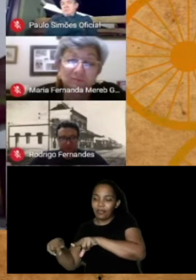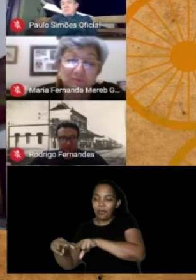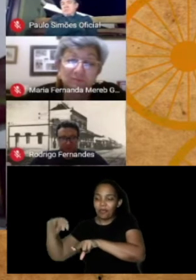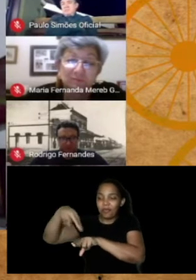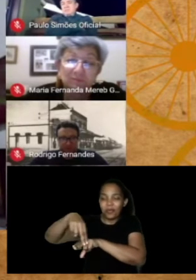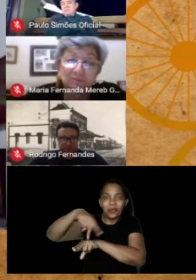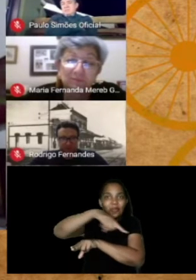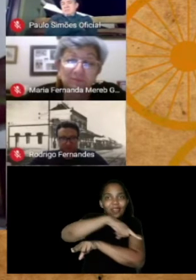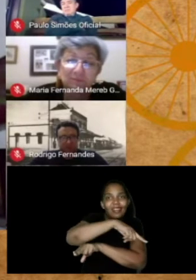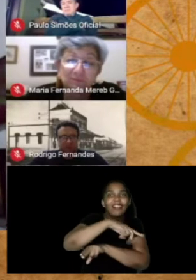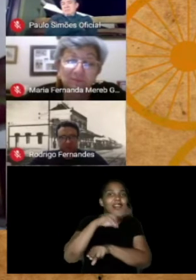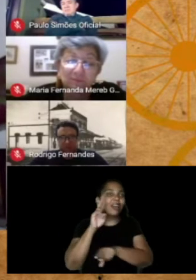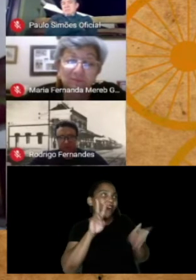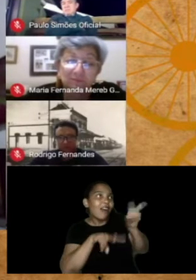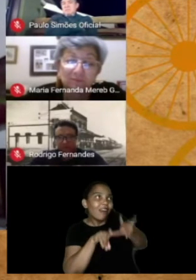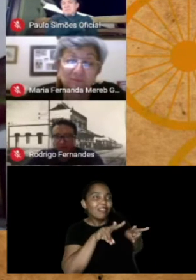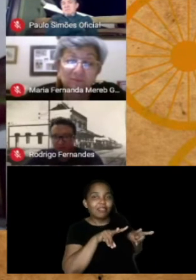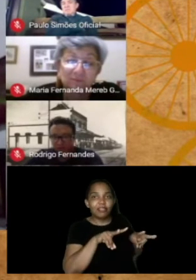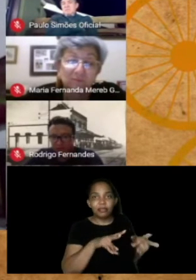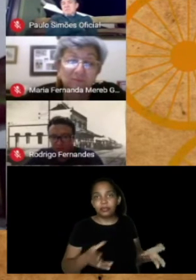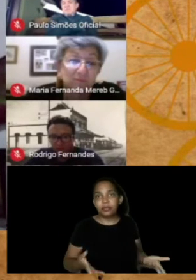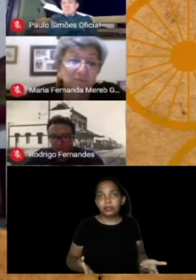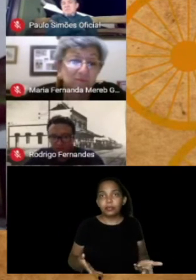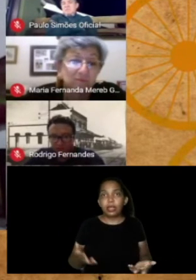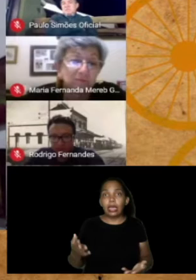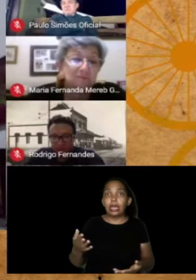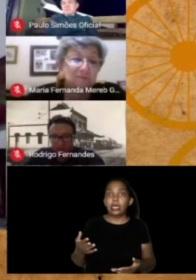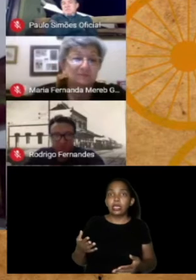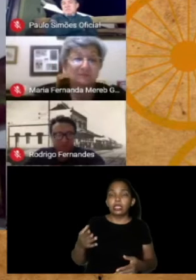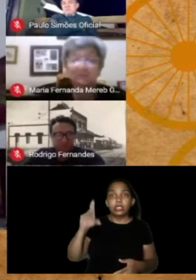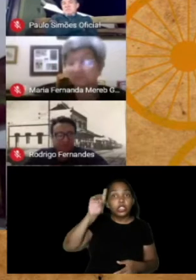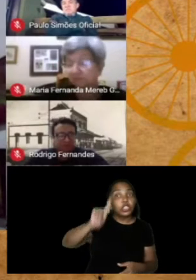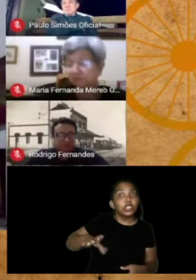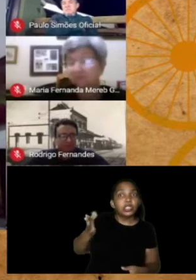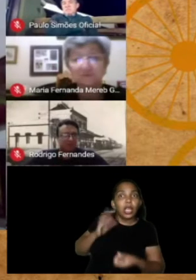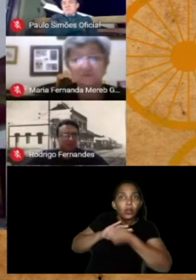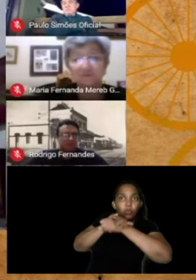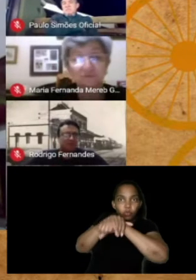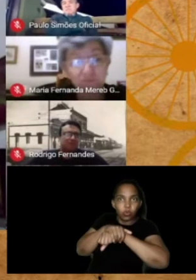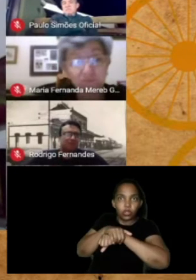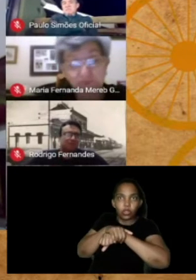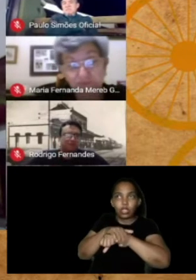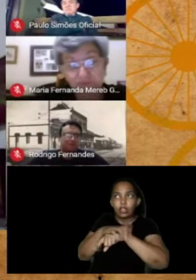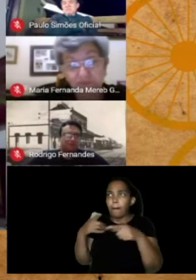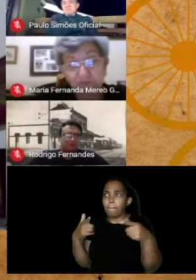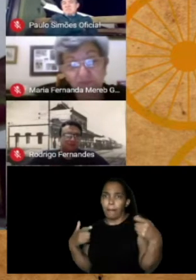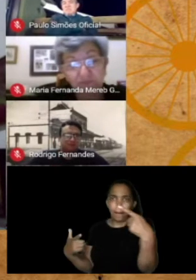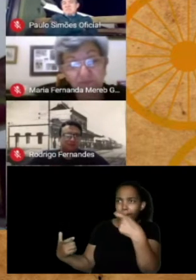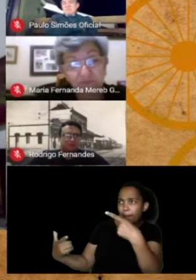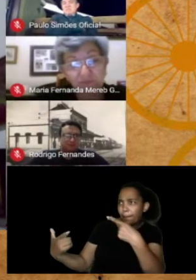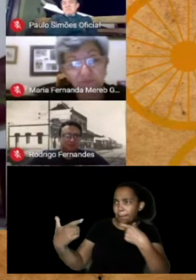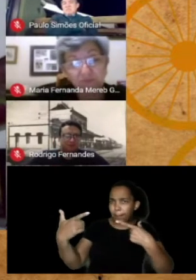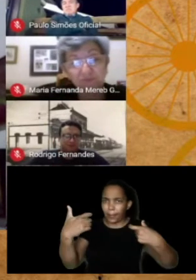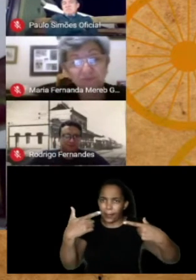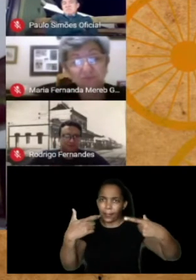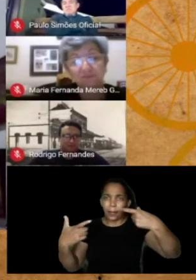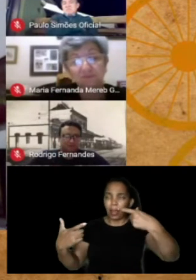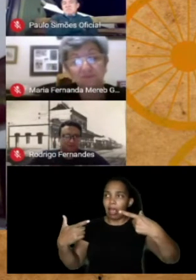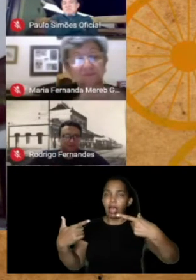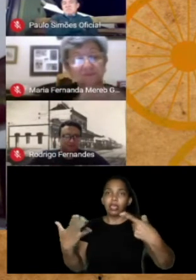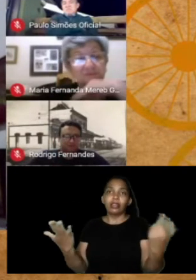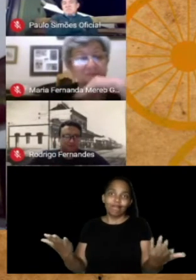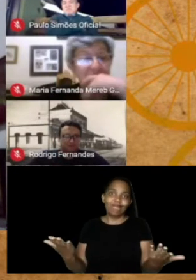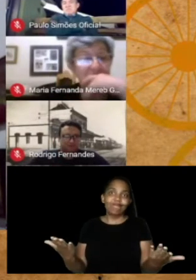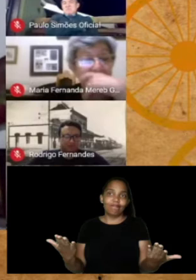dia à noite, certo, deu um tiroteio, né, e mataram o camisa de couro. Né, ele estava num jipe, ele mandava num jipe,